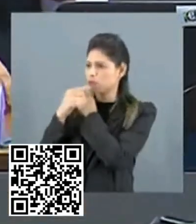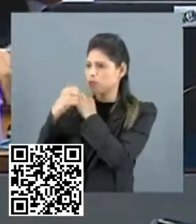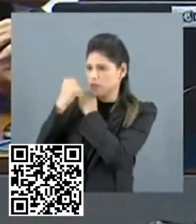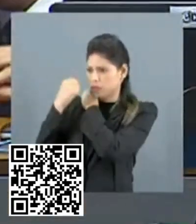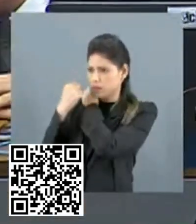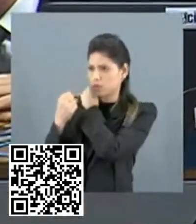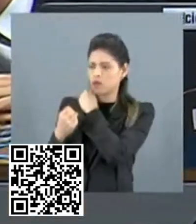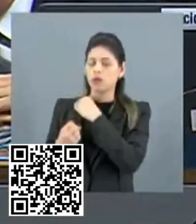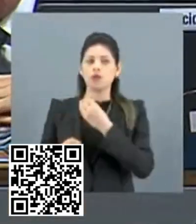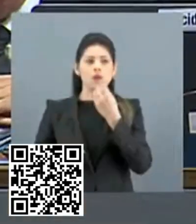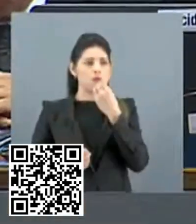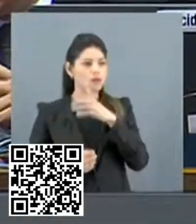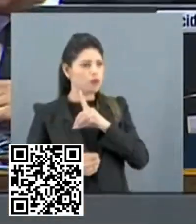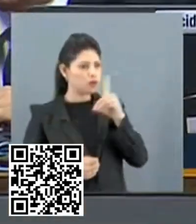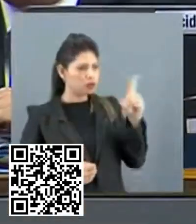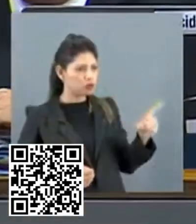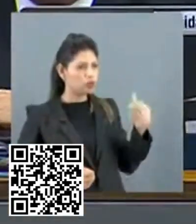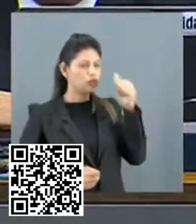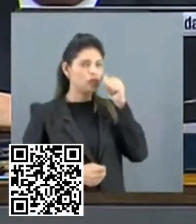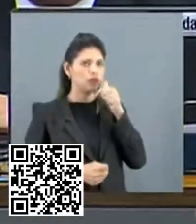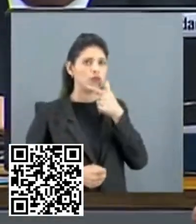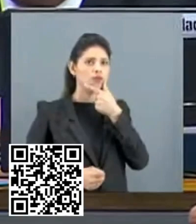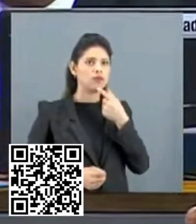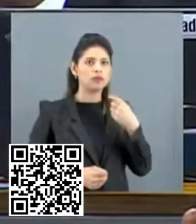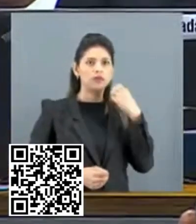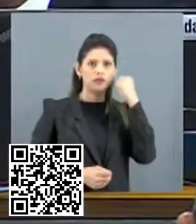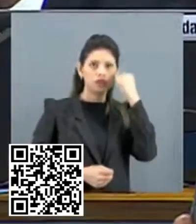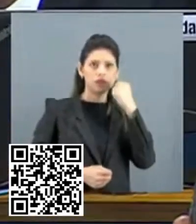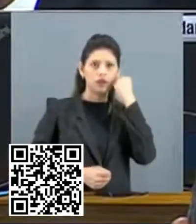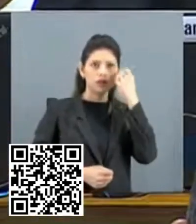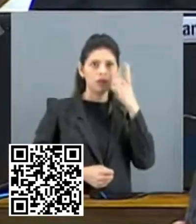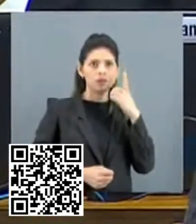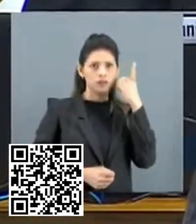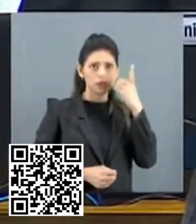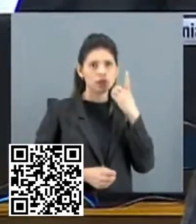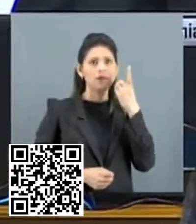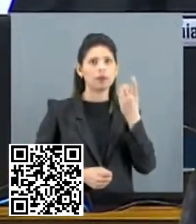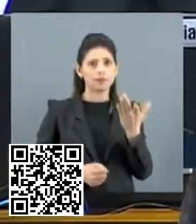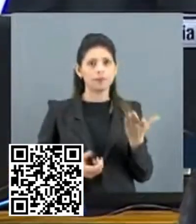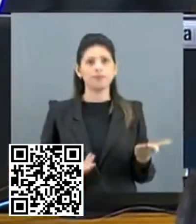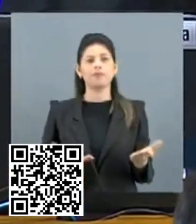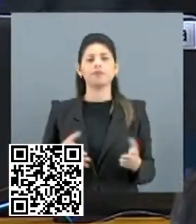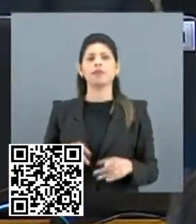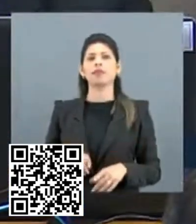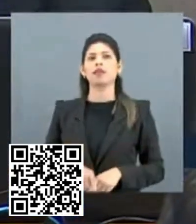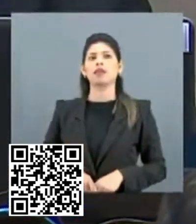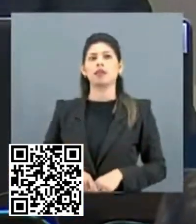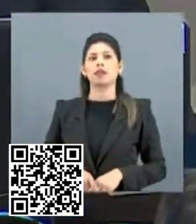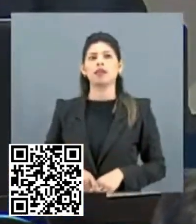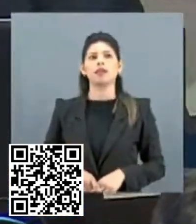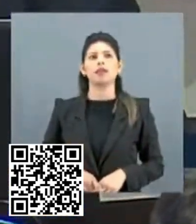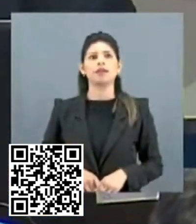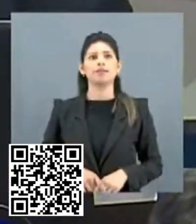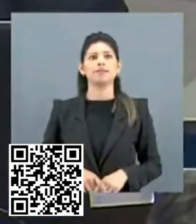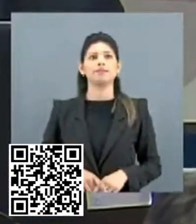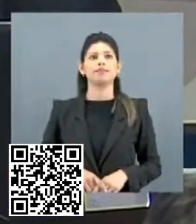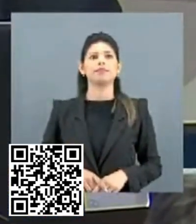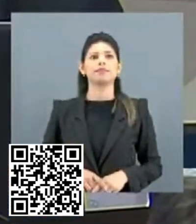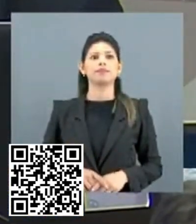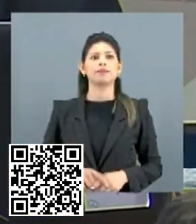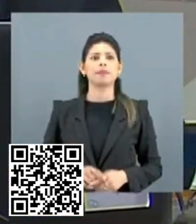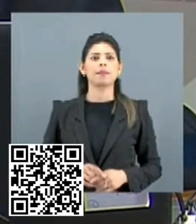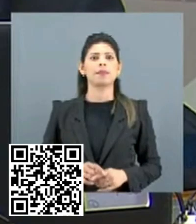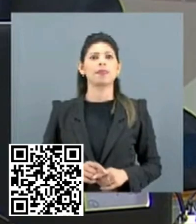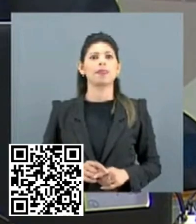Marcos Feliciano, bom dia do deputado André Fernandes, cito alguns porque eu os conheço, bom dia aos senhores deputados, senhora Lisiane, presidente